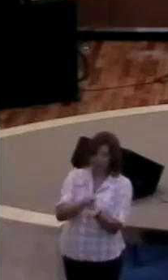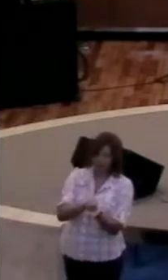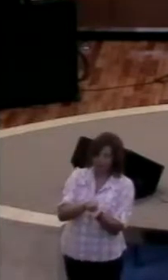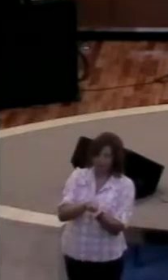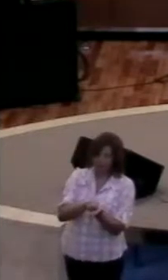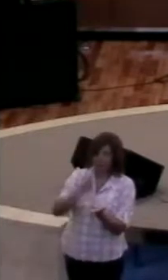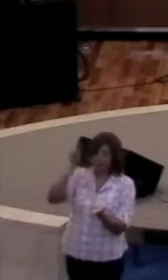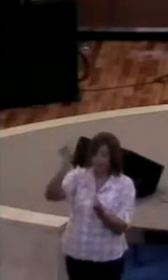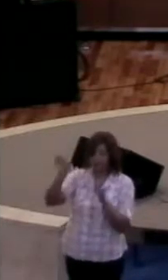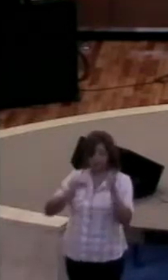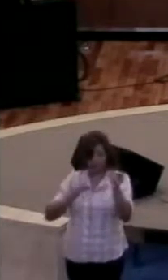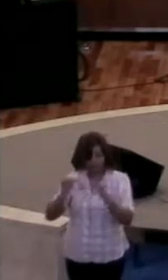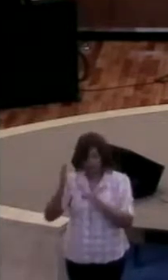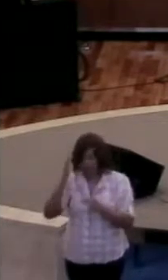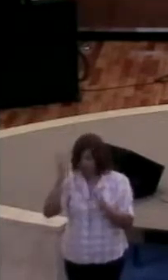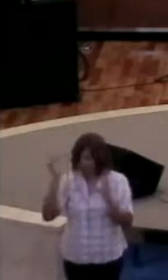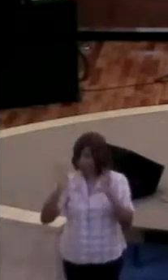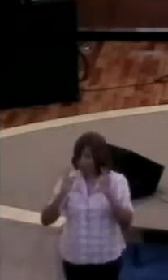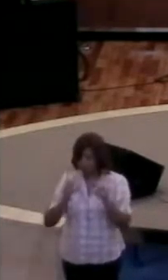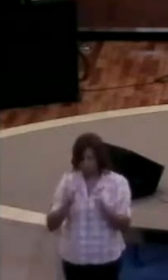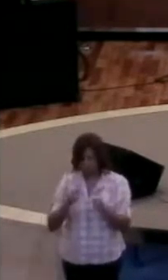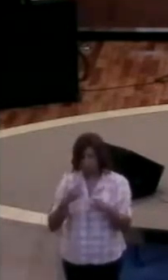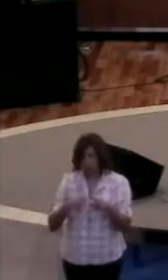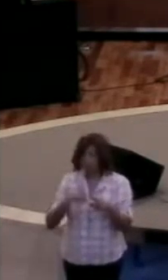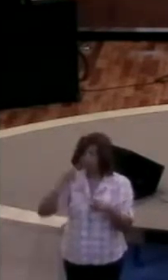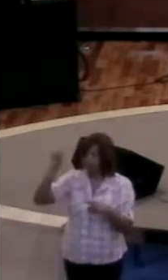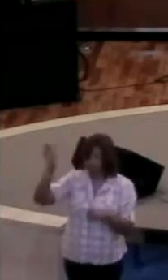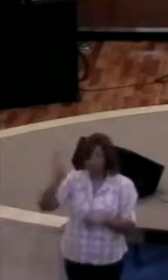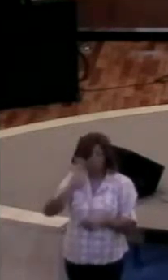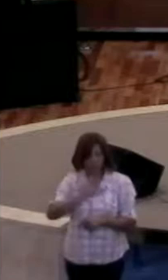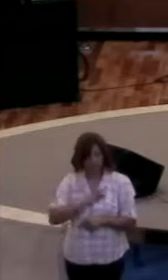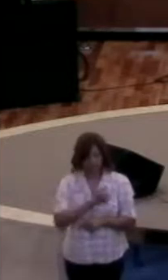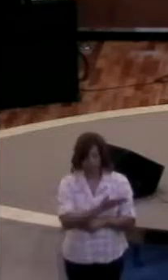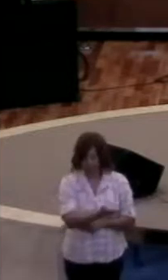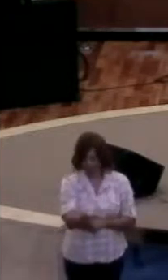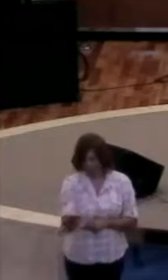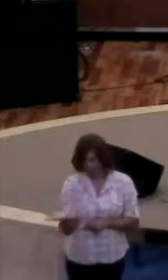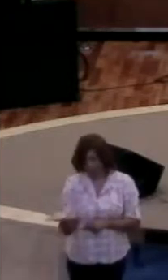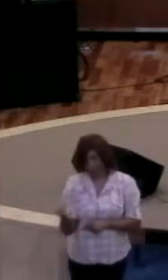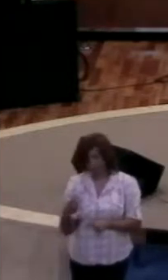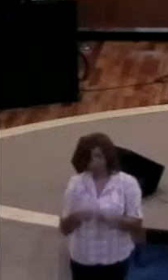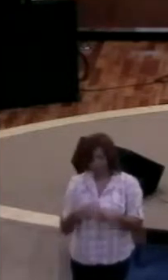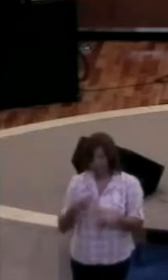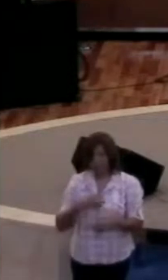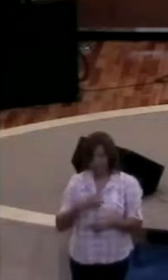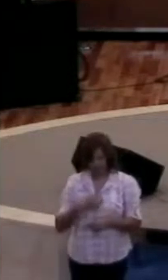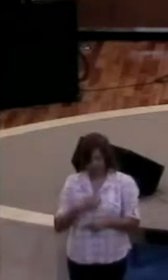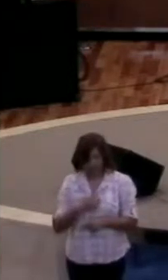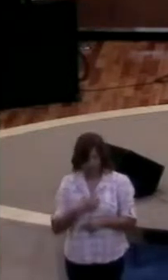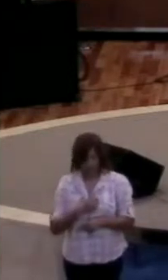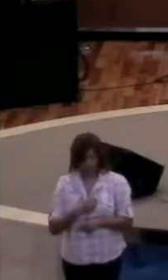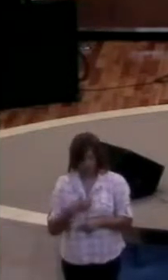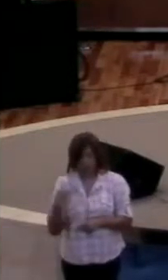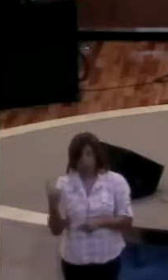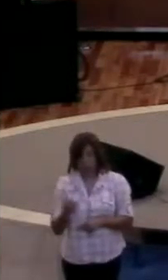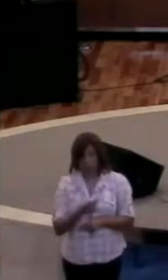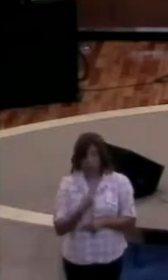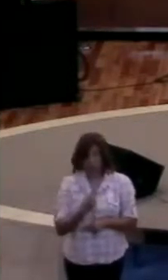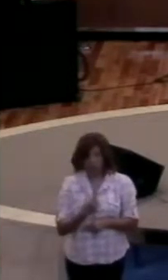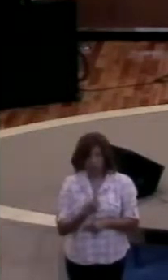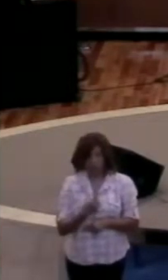preparado, porque você é querido por Deus. E por causa desse sentimento e desses títulos, nós nos